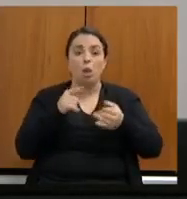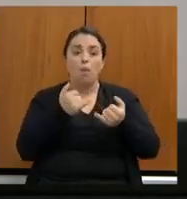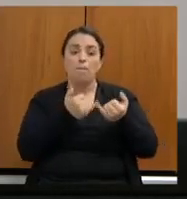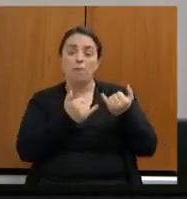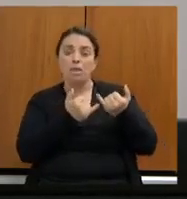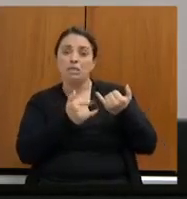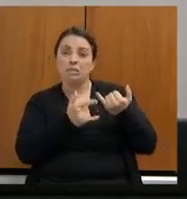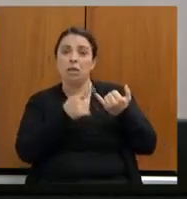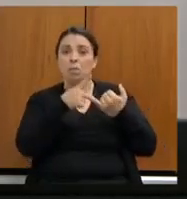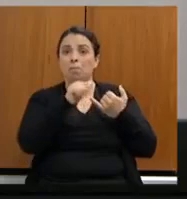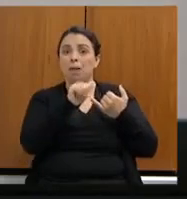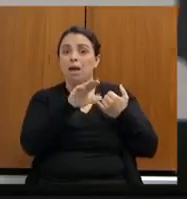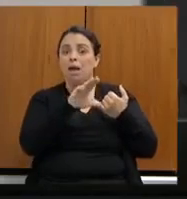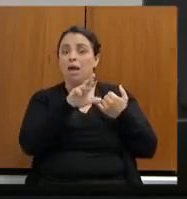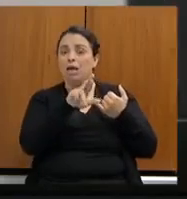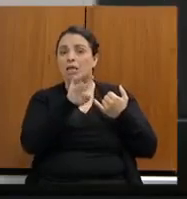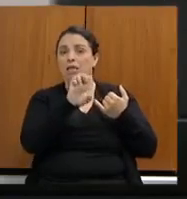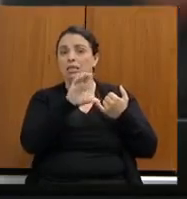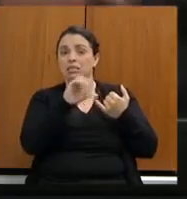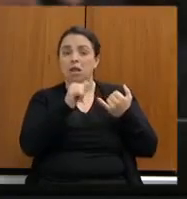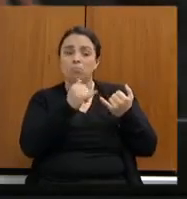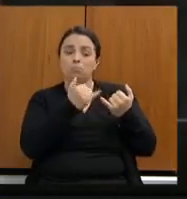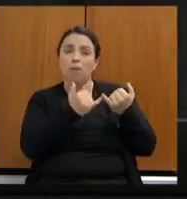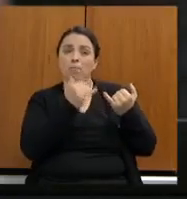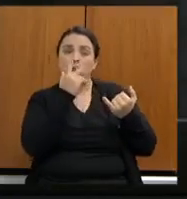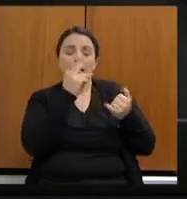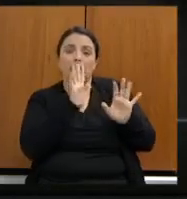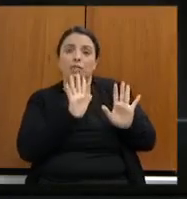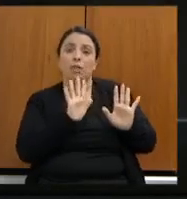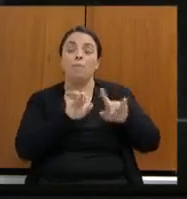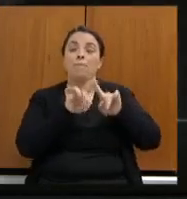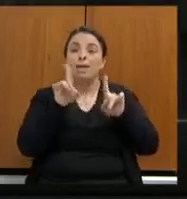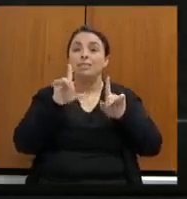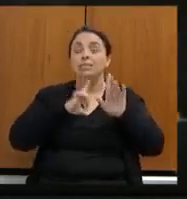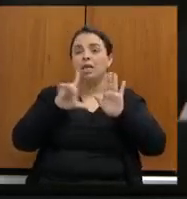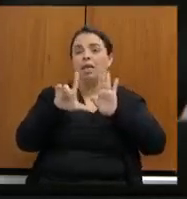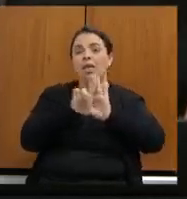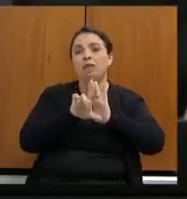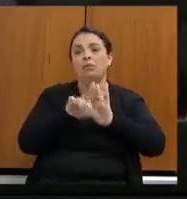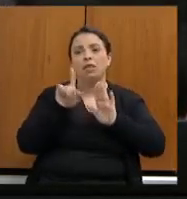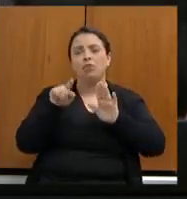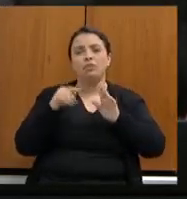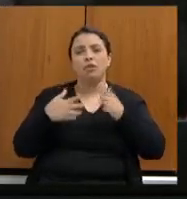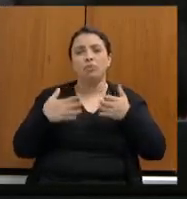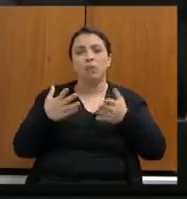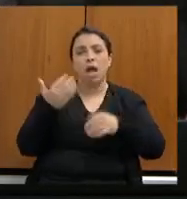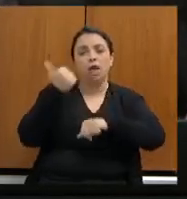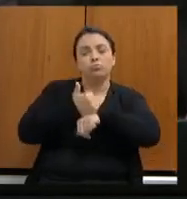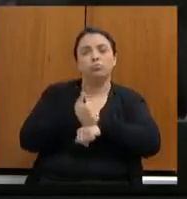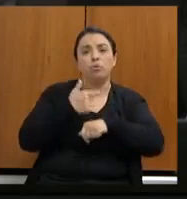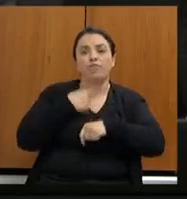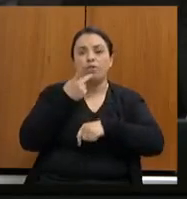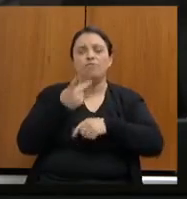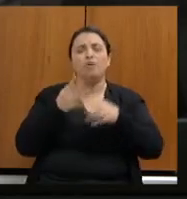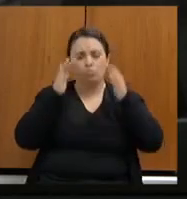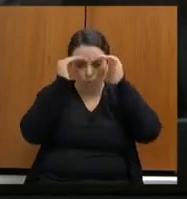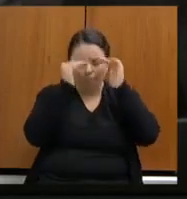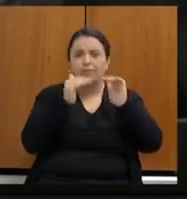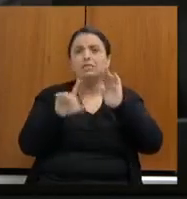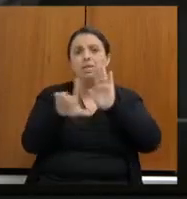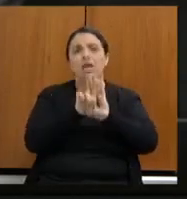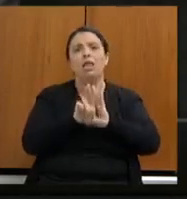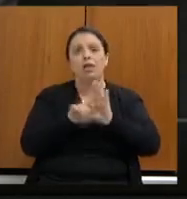nós temos leis leis vigentes e que por isso O senhor chegou e falou vão cumprir a lei vem isso foi muito importante essa agilidade